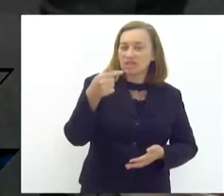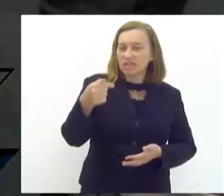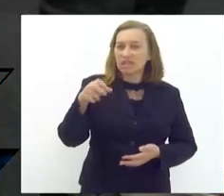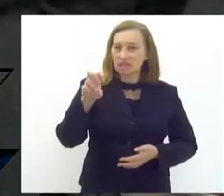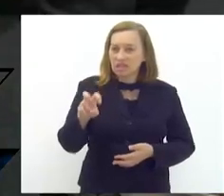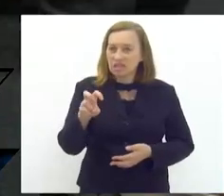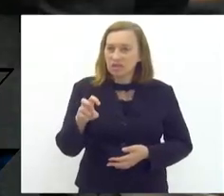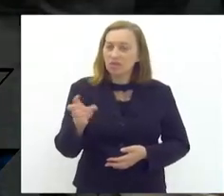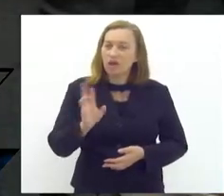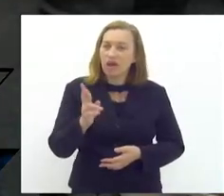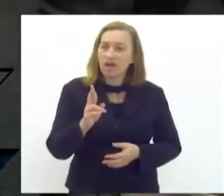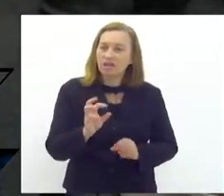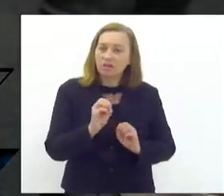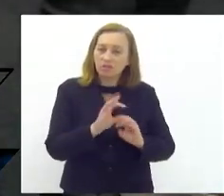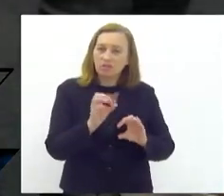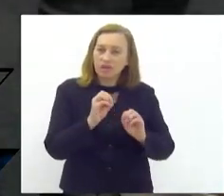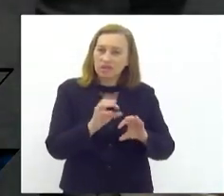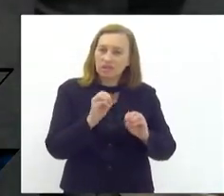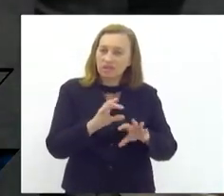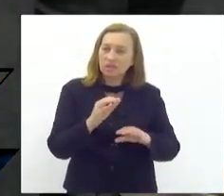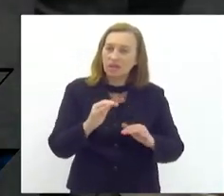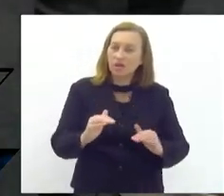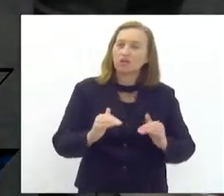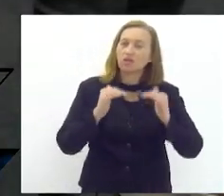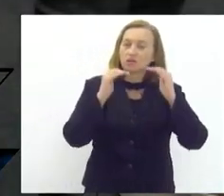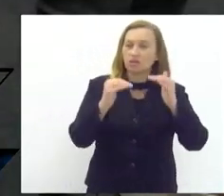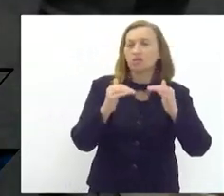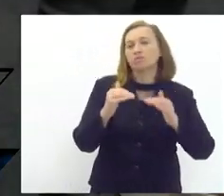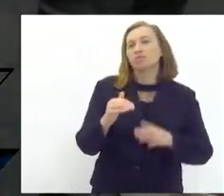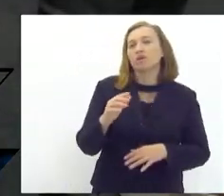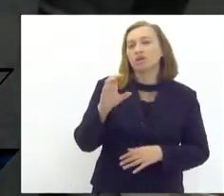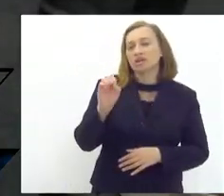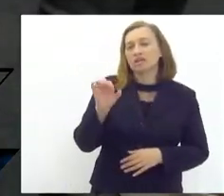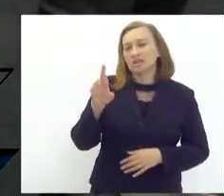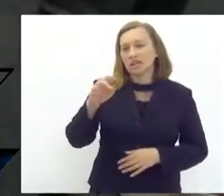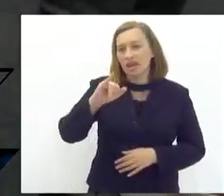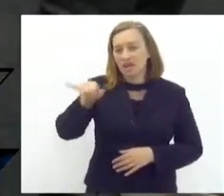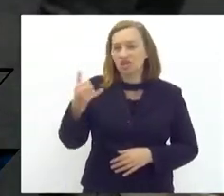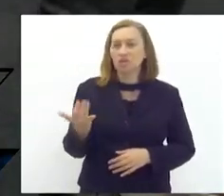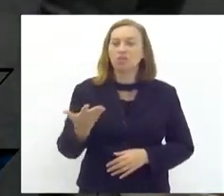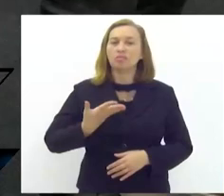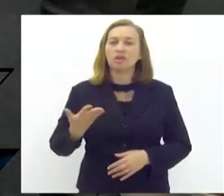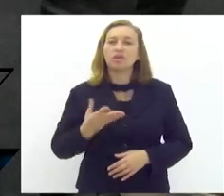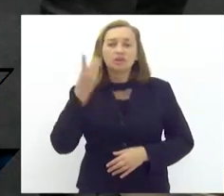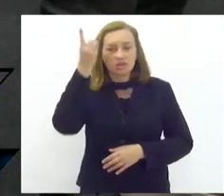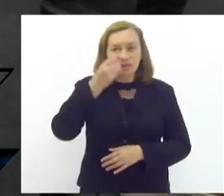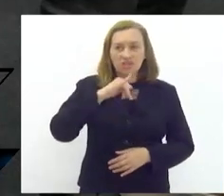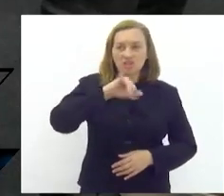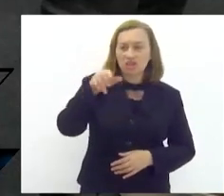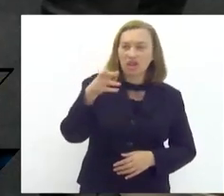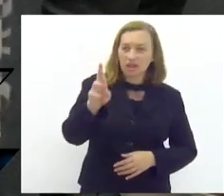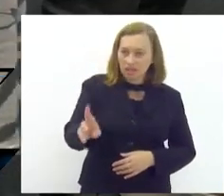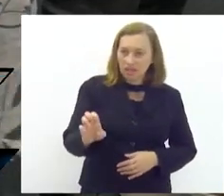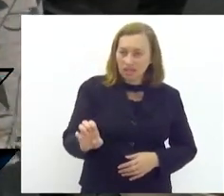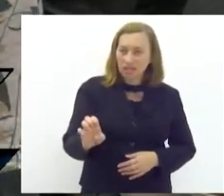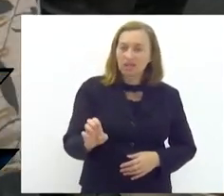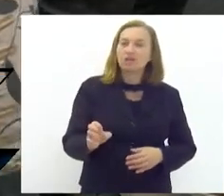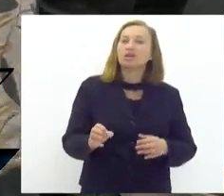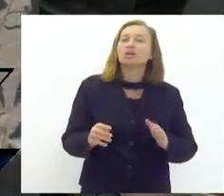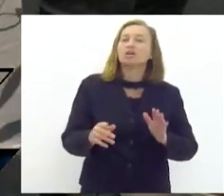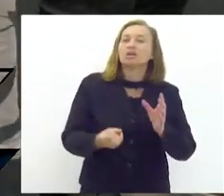remuneração para dar aula no ensino superior do Cederj então eu e o companheiro é deputado Jari nós somos autores do